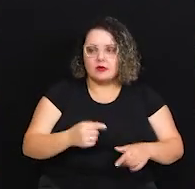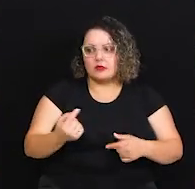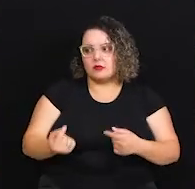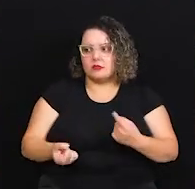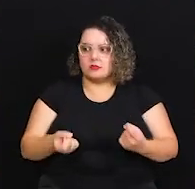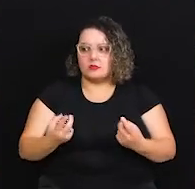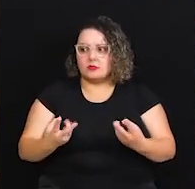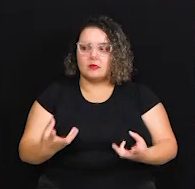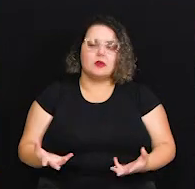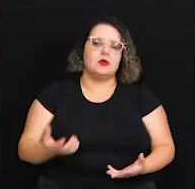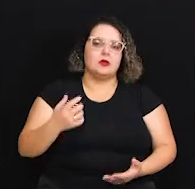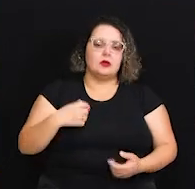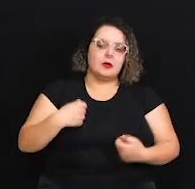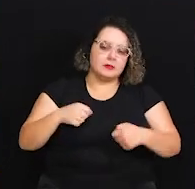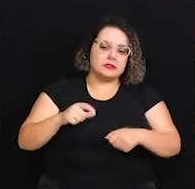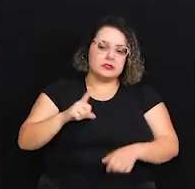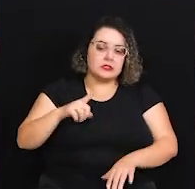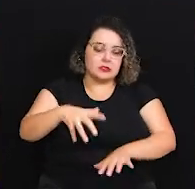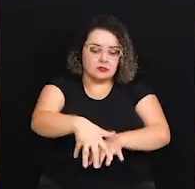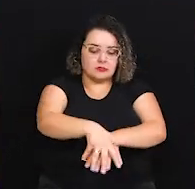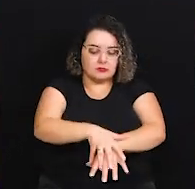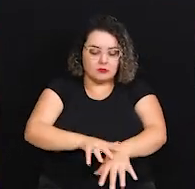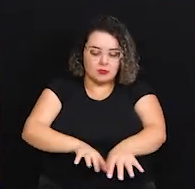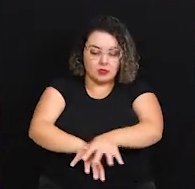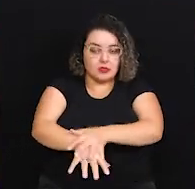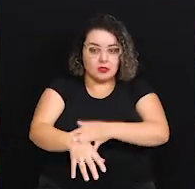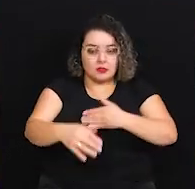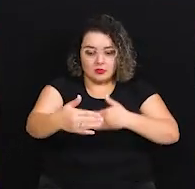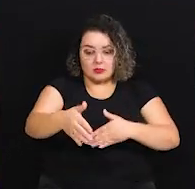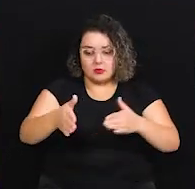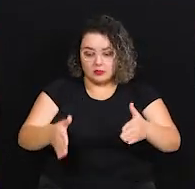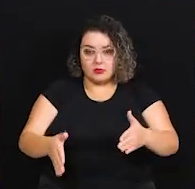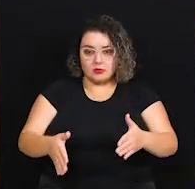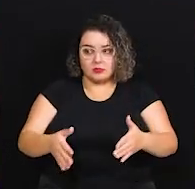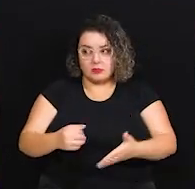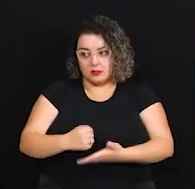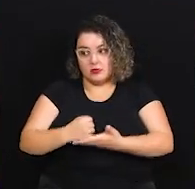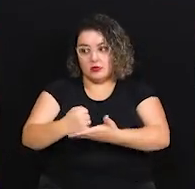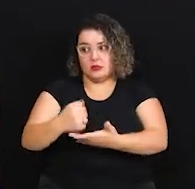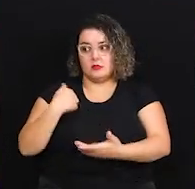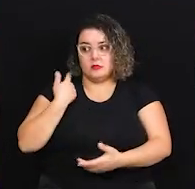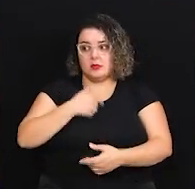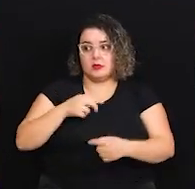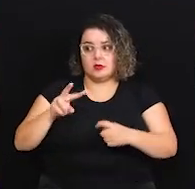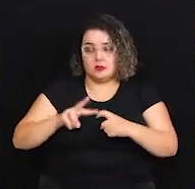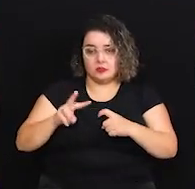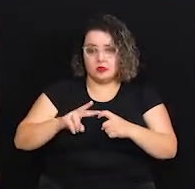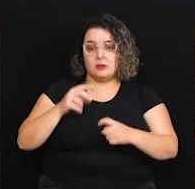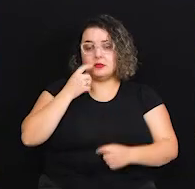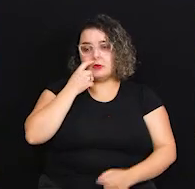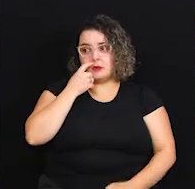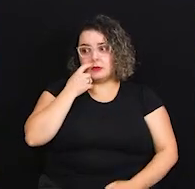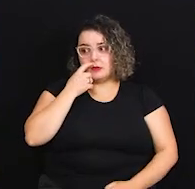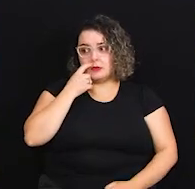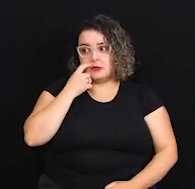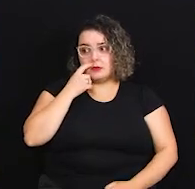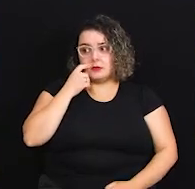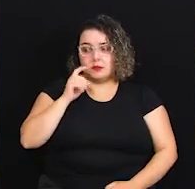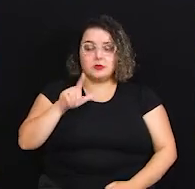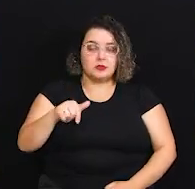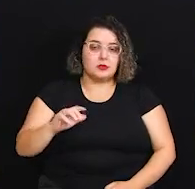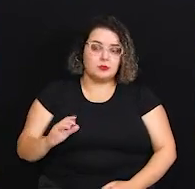luva, tem que ter um monte de aparato, coloca nas gaiolinhas e leva para o nosso veterinário. Fauna, se a gente salvar, depois a gente